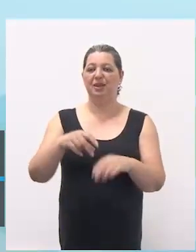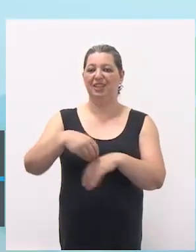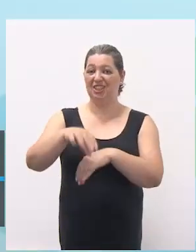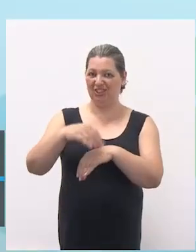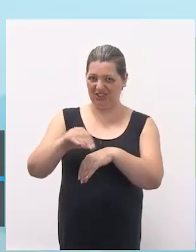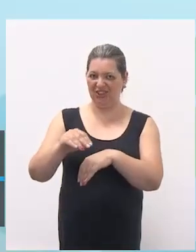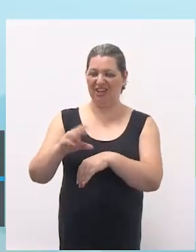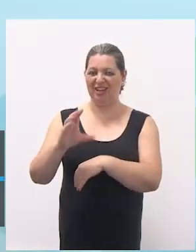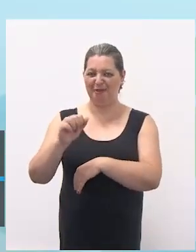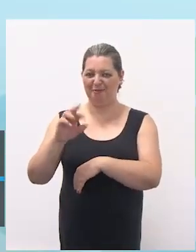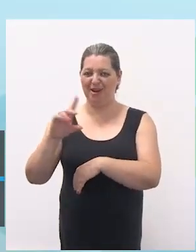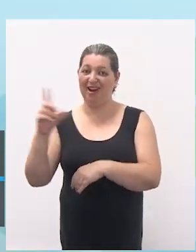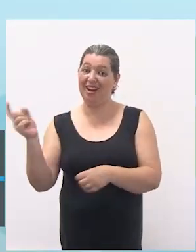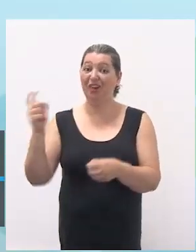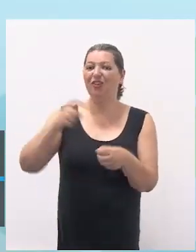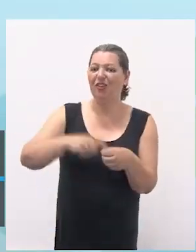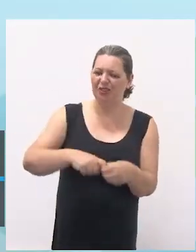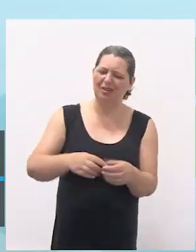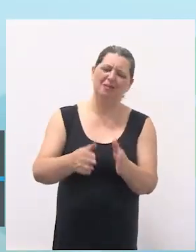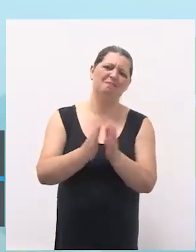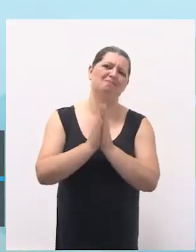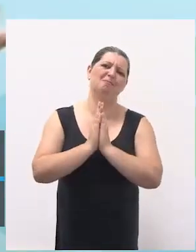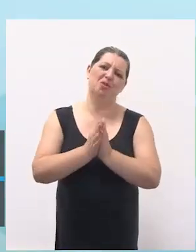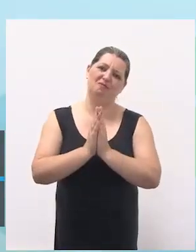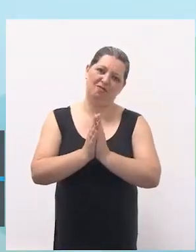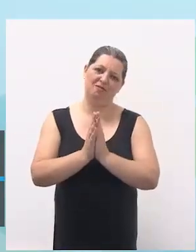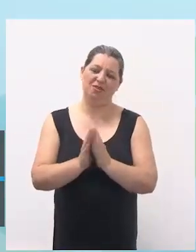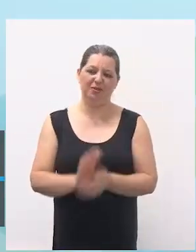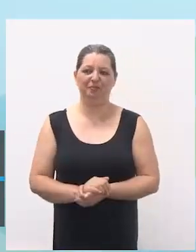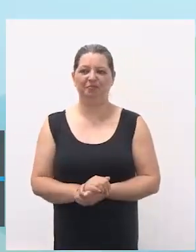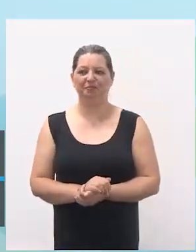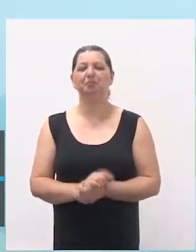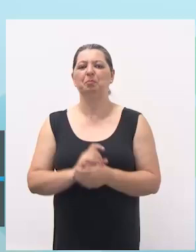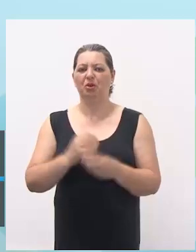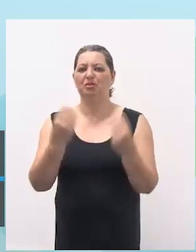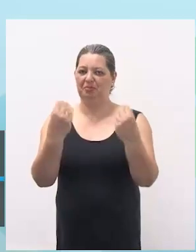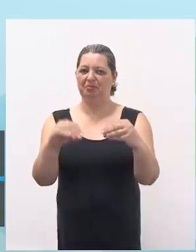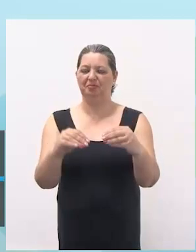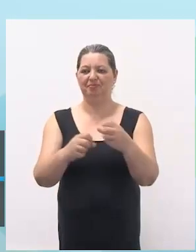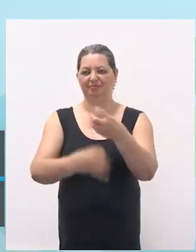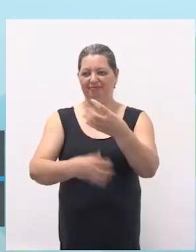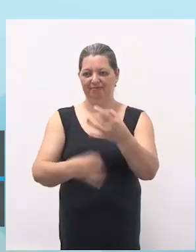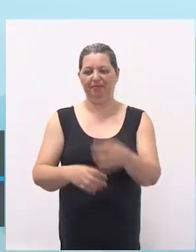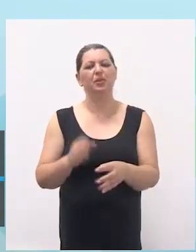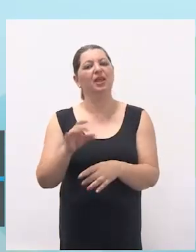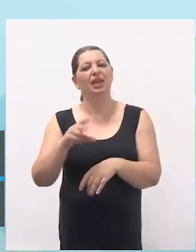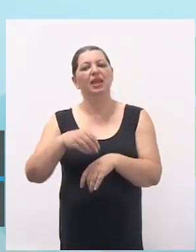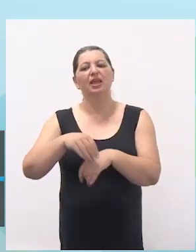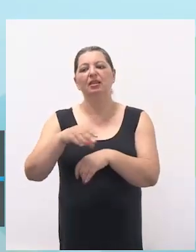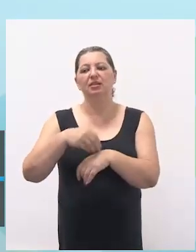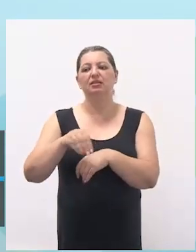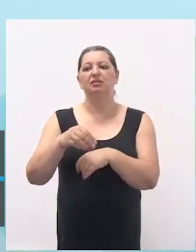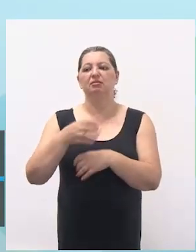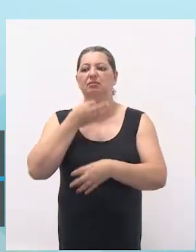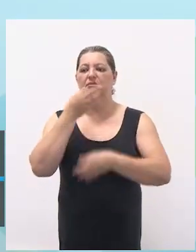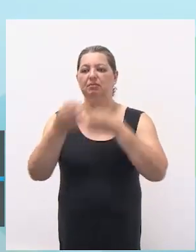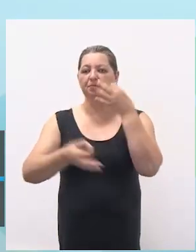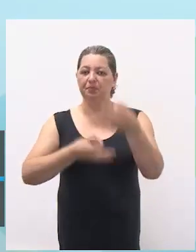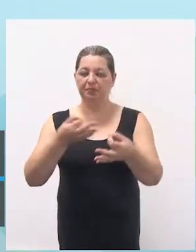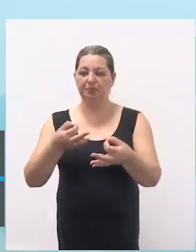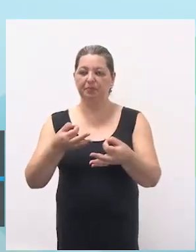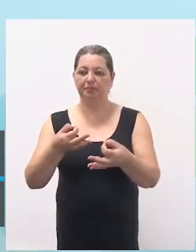voltar, gente, por favor, coloquem lá o que vocês tiverem de sugestão de